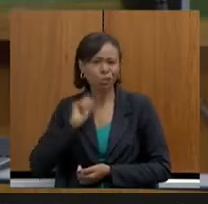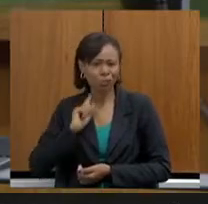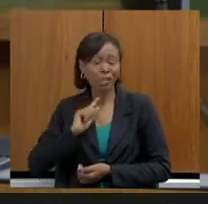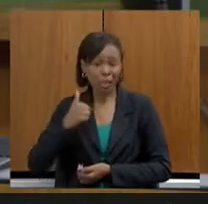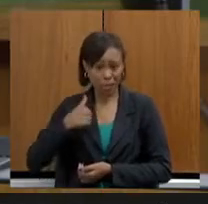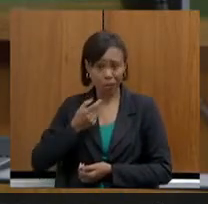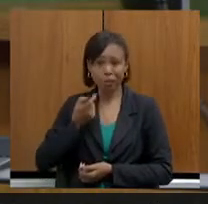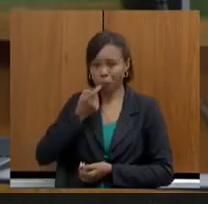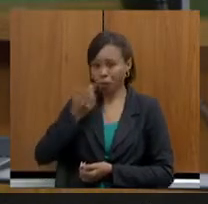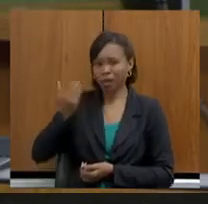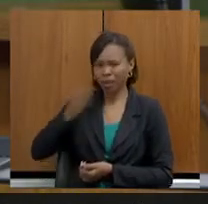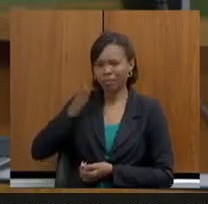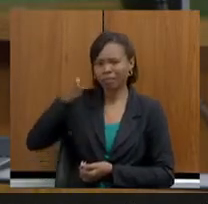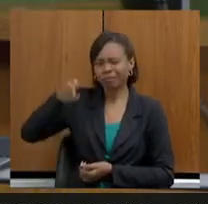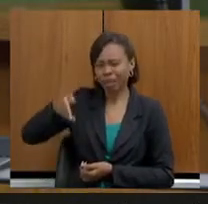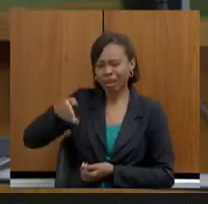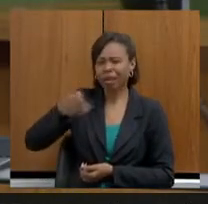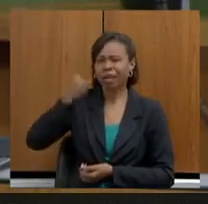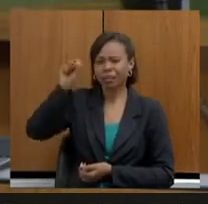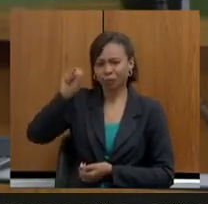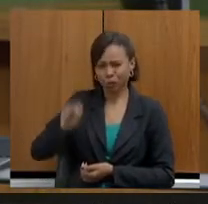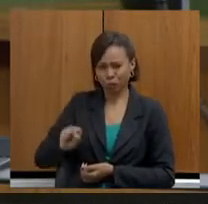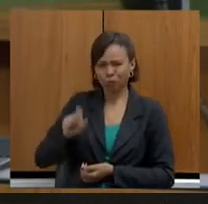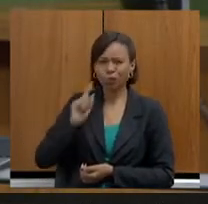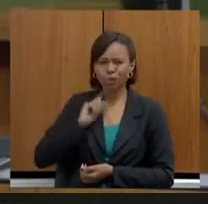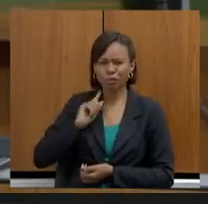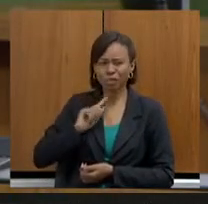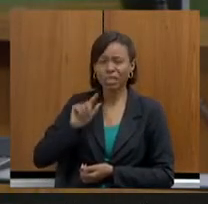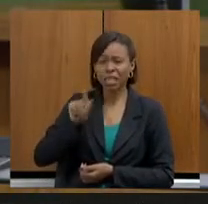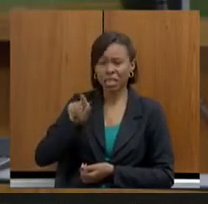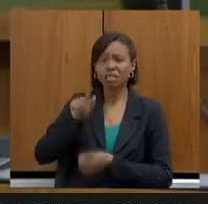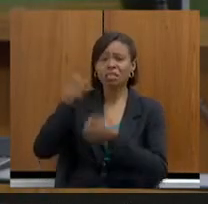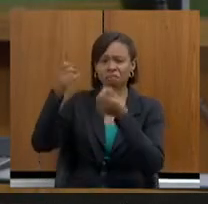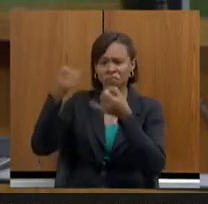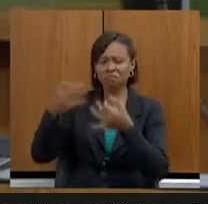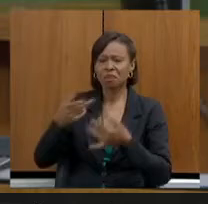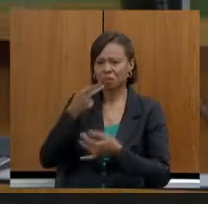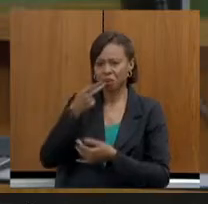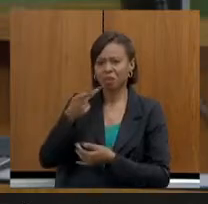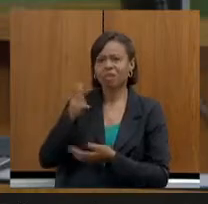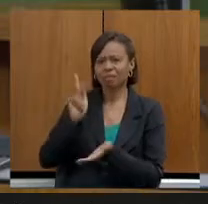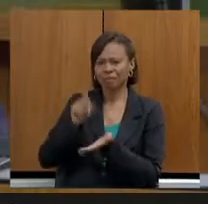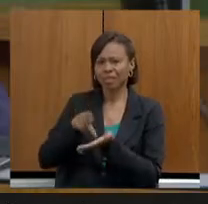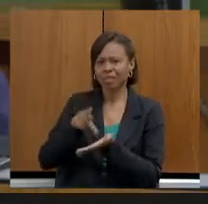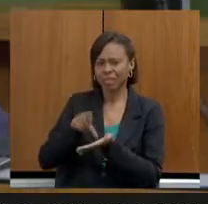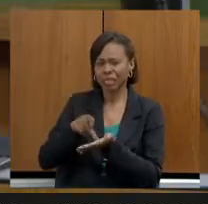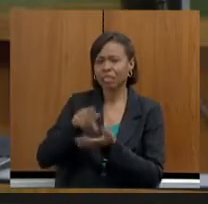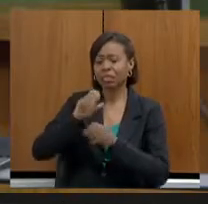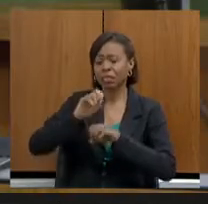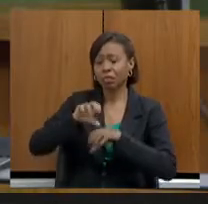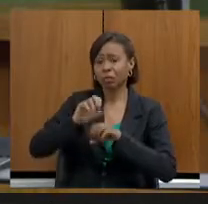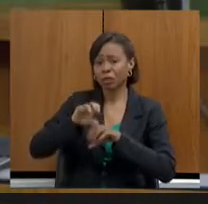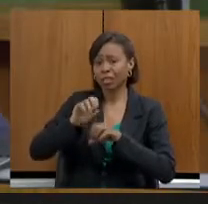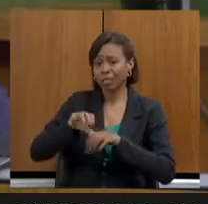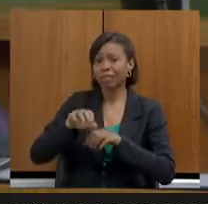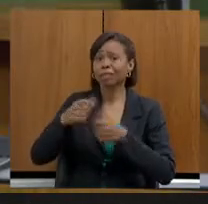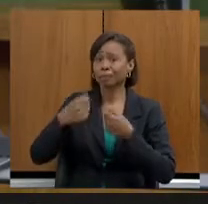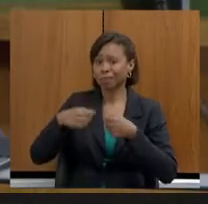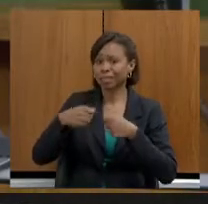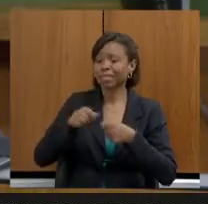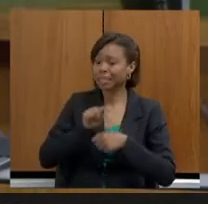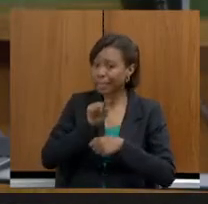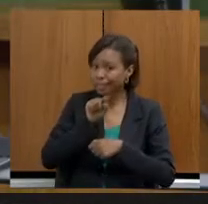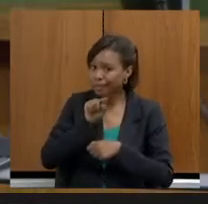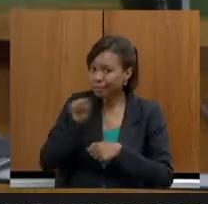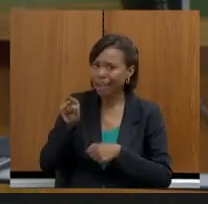Minas e eles em Campo Belo e mais algumas cidades e eles falaram mesmo que a educação precisa tá lá secretária precisa estar